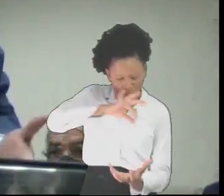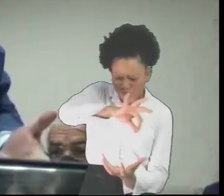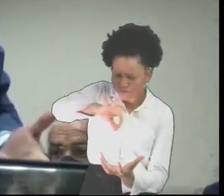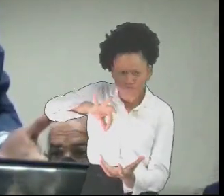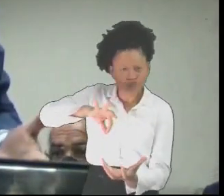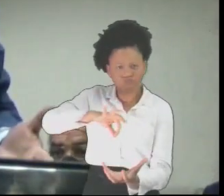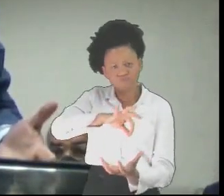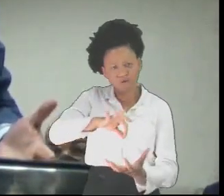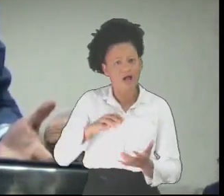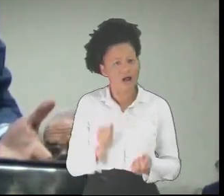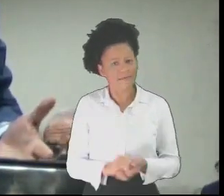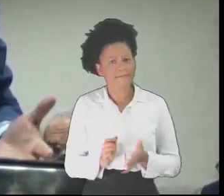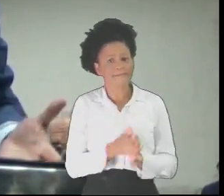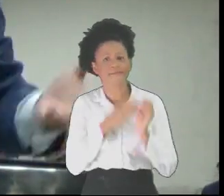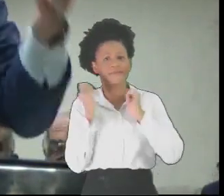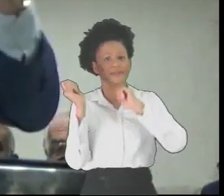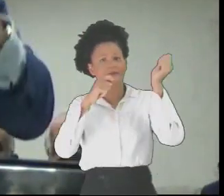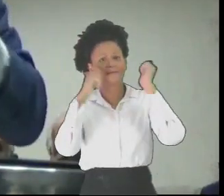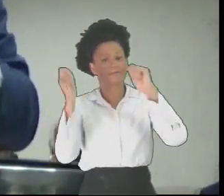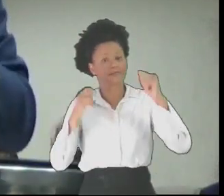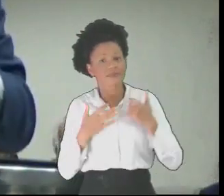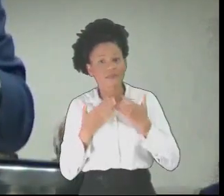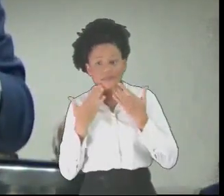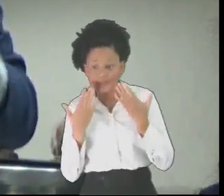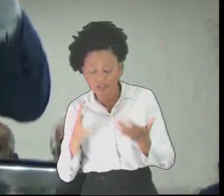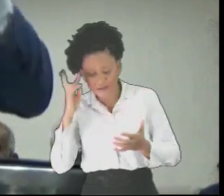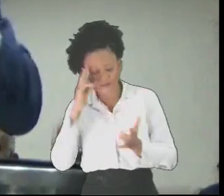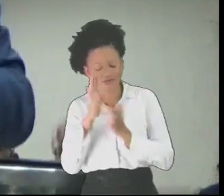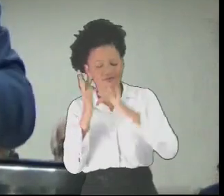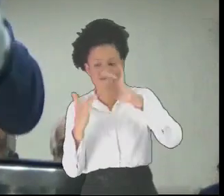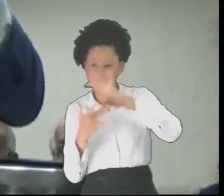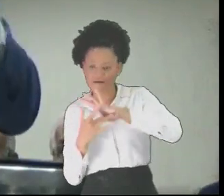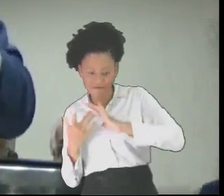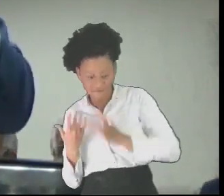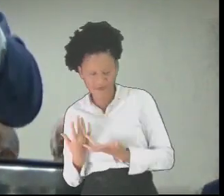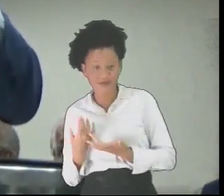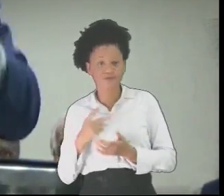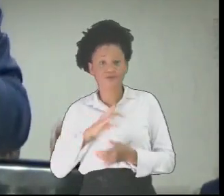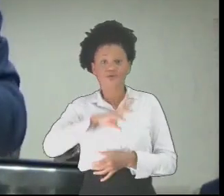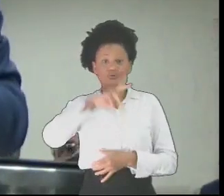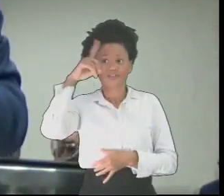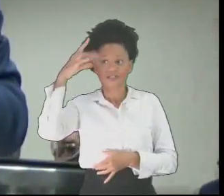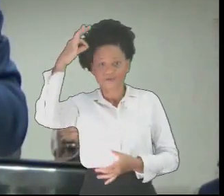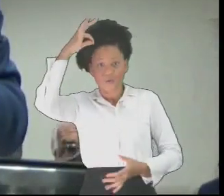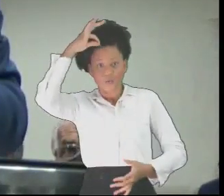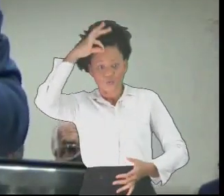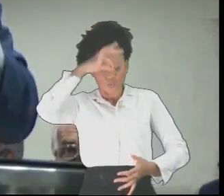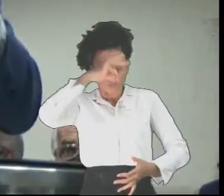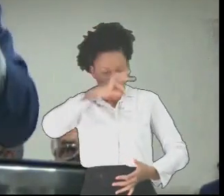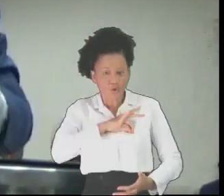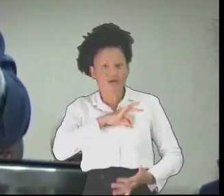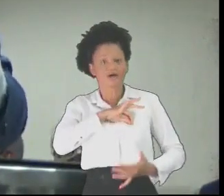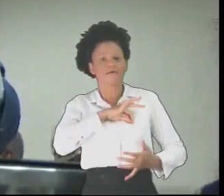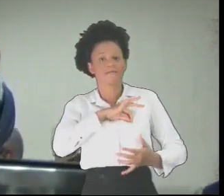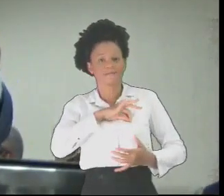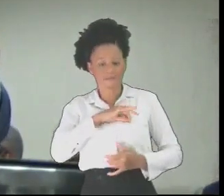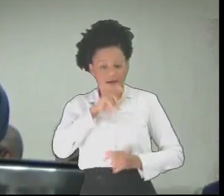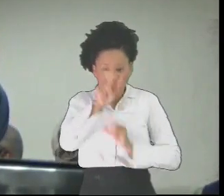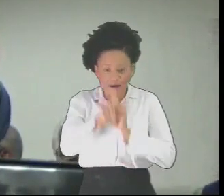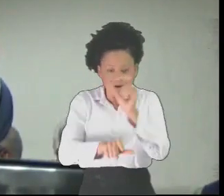Aleluia! Então ele veio habitar em quem? No dia de Pentecoste ele veio habitar em quem? Na igreja.